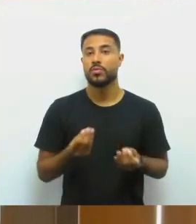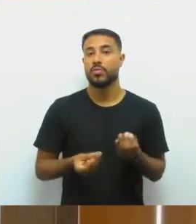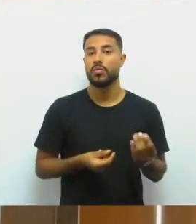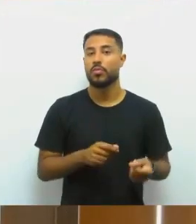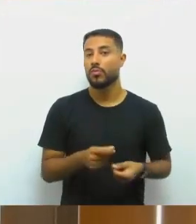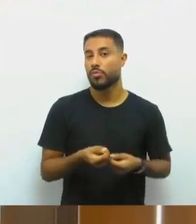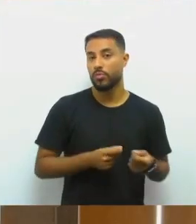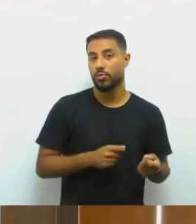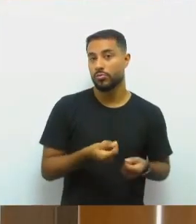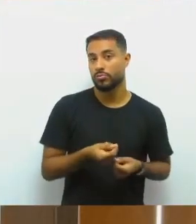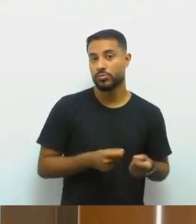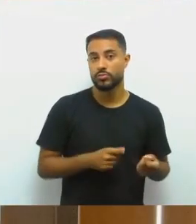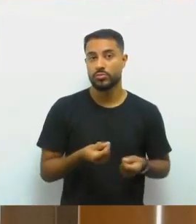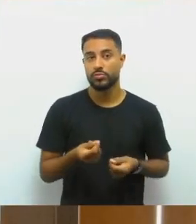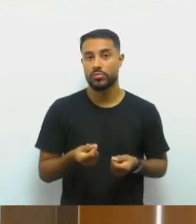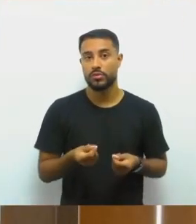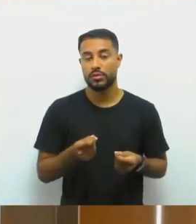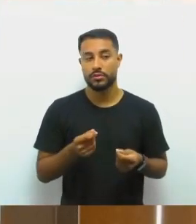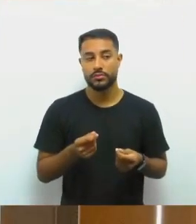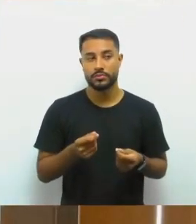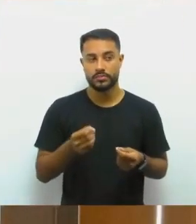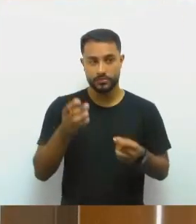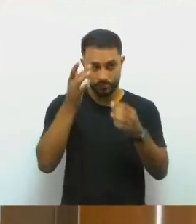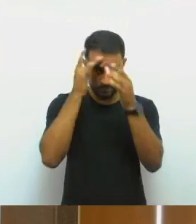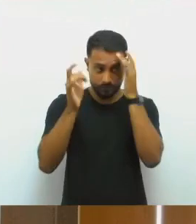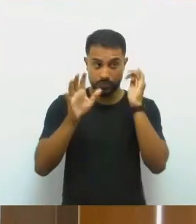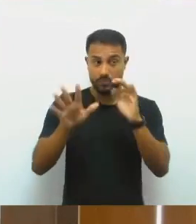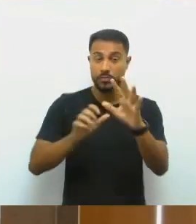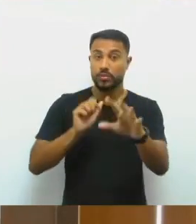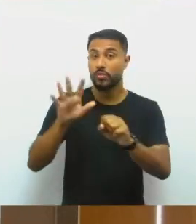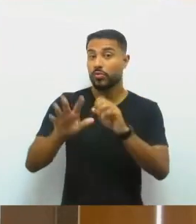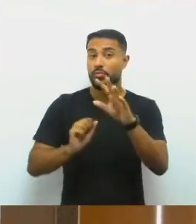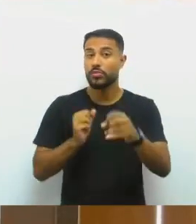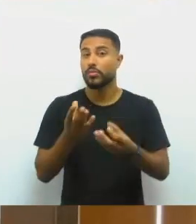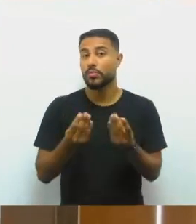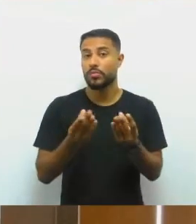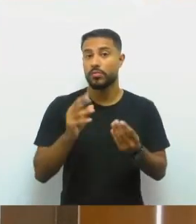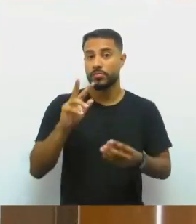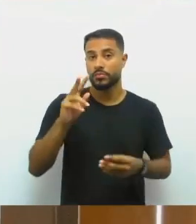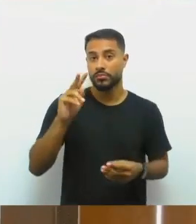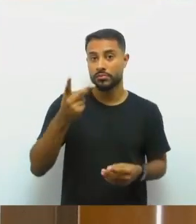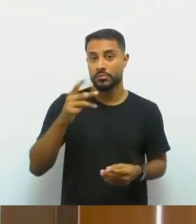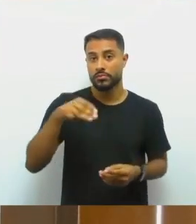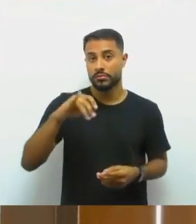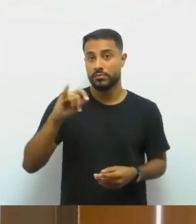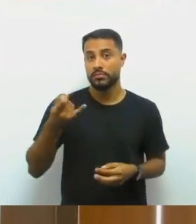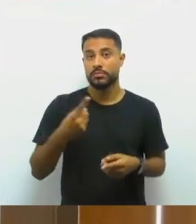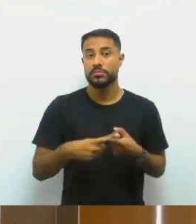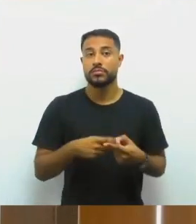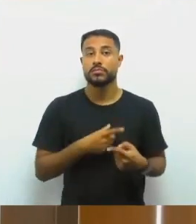busca pelo HMJ em problemas que poderiam ser solucionados